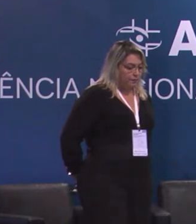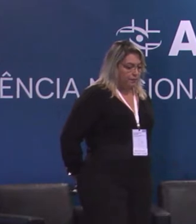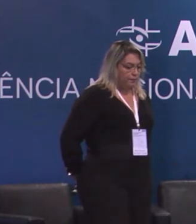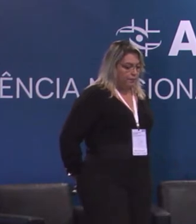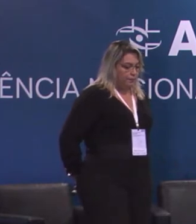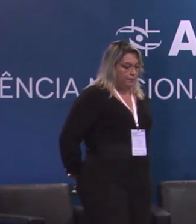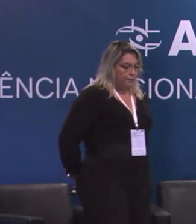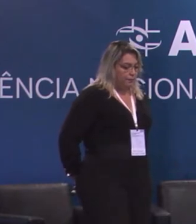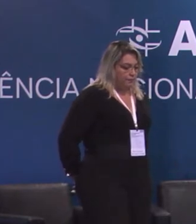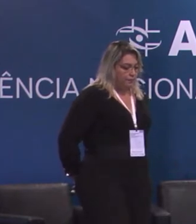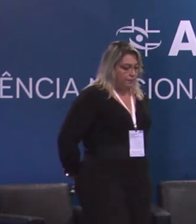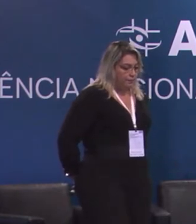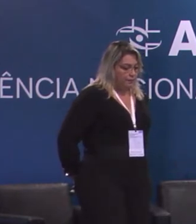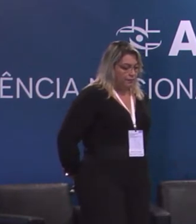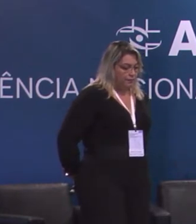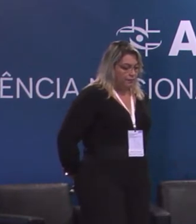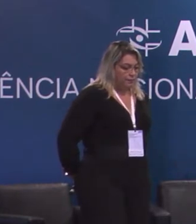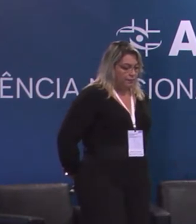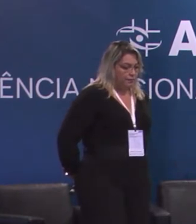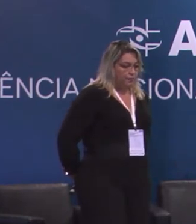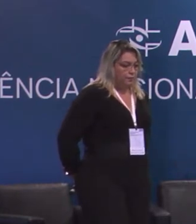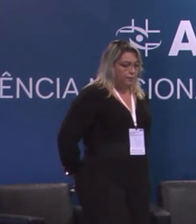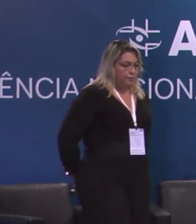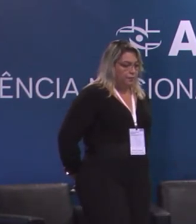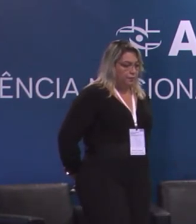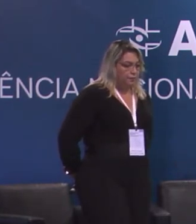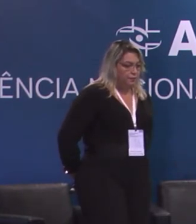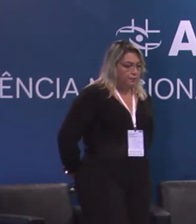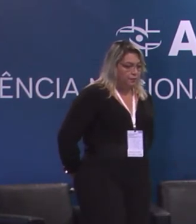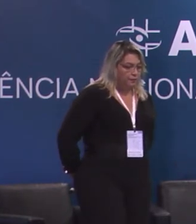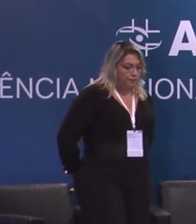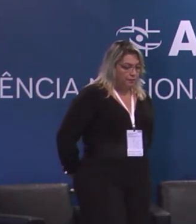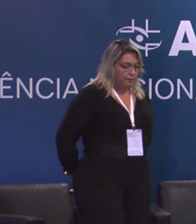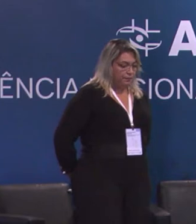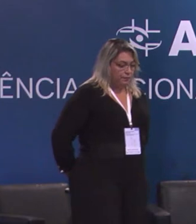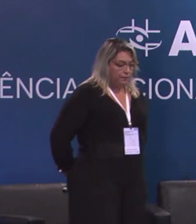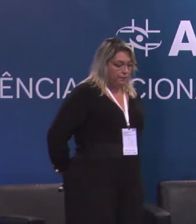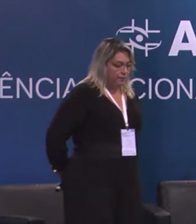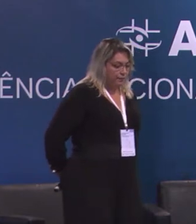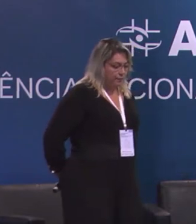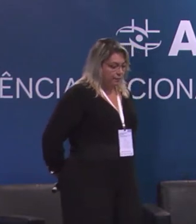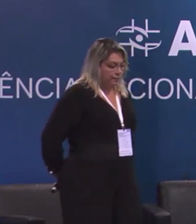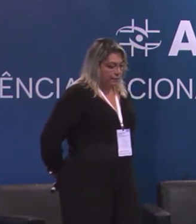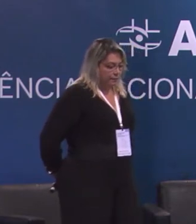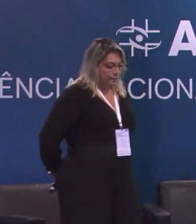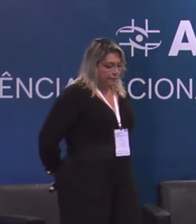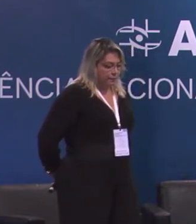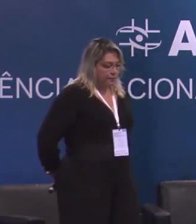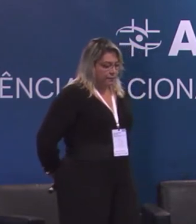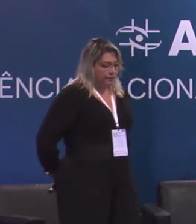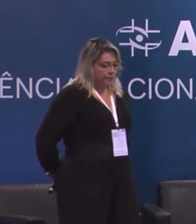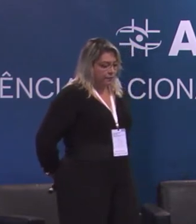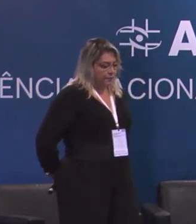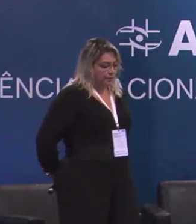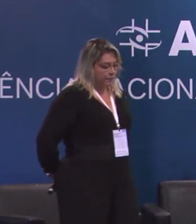laboratório, é trabalhar com a rede de laboratórios, não só o LACEN, tem que ampliar essa rede.